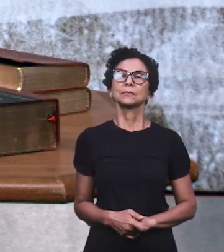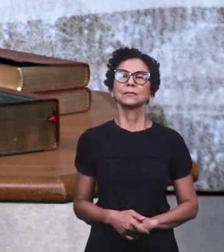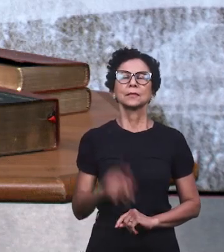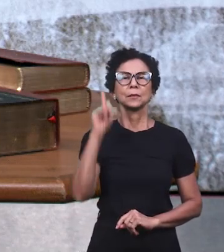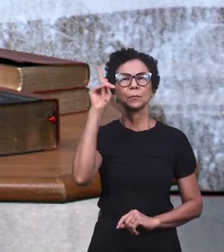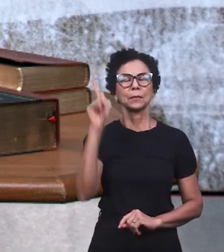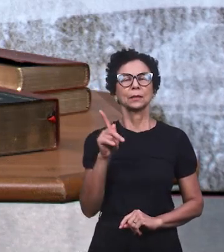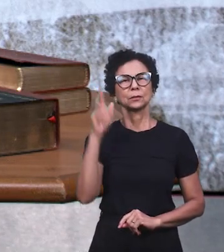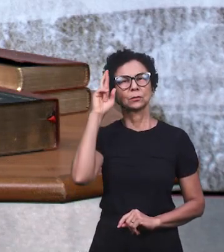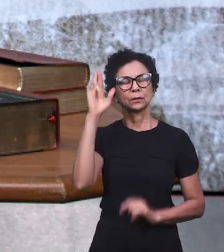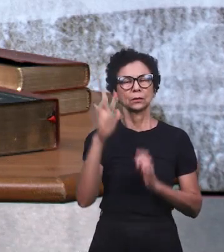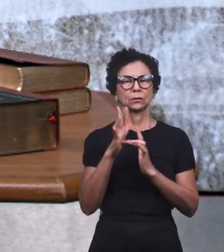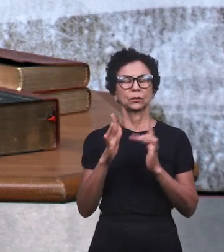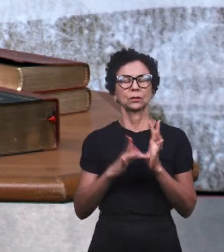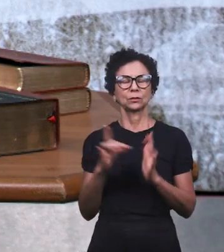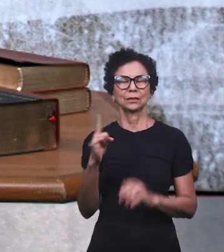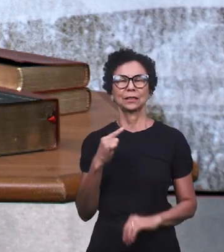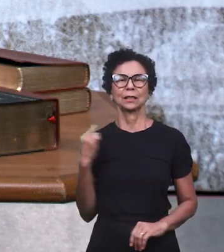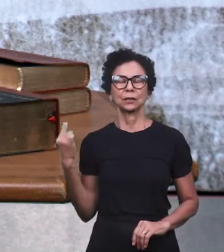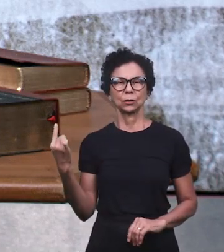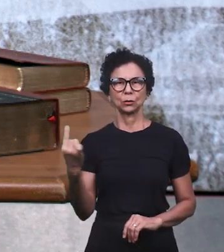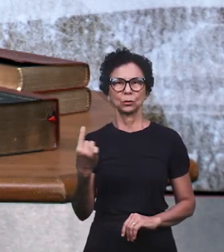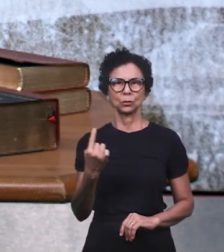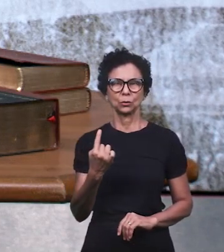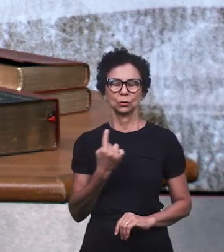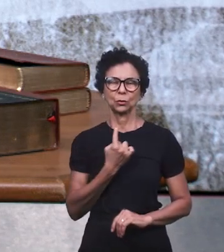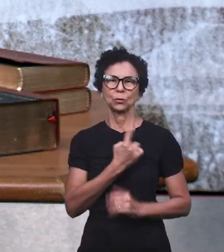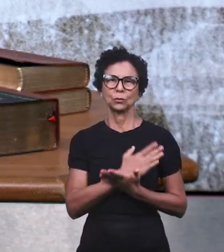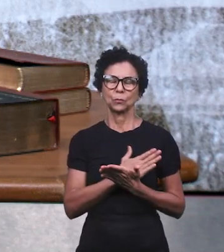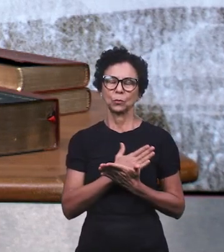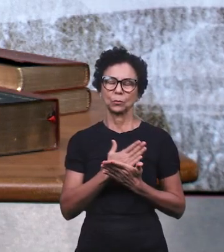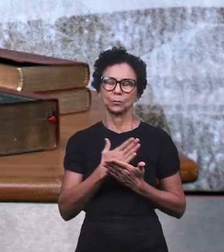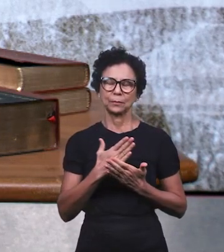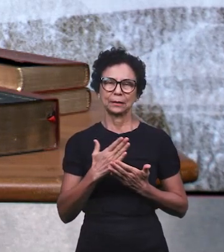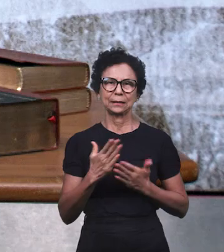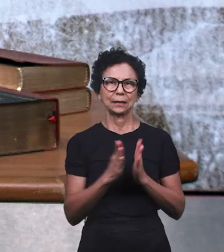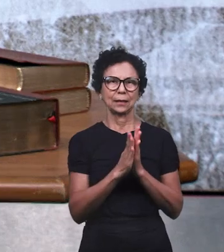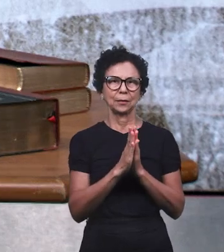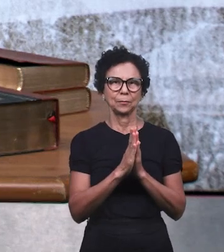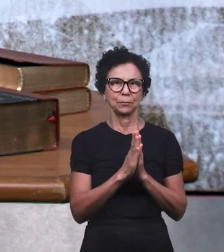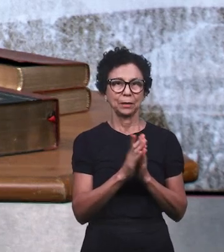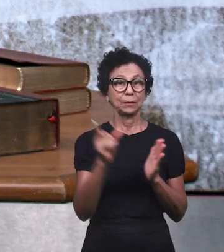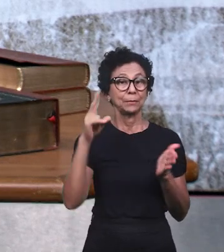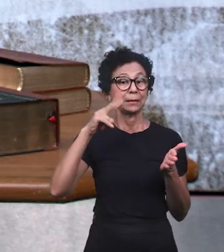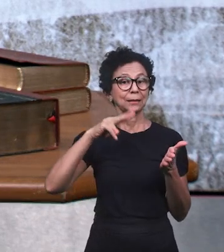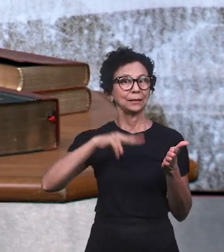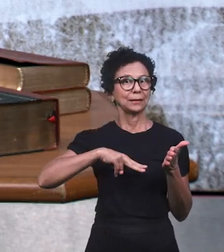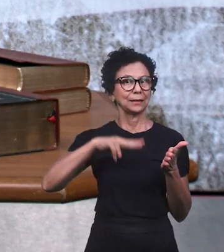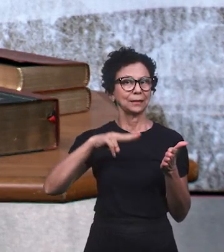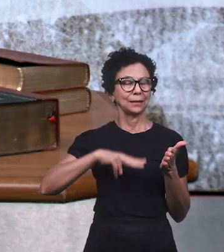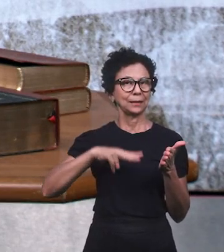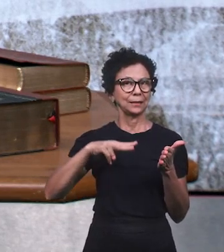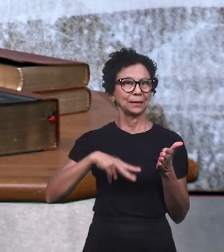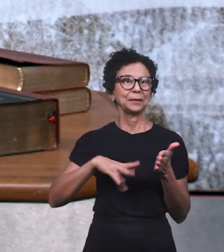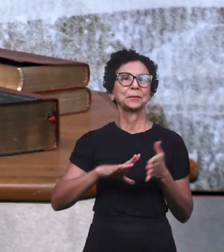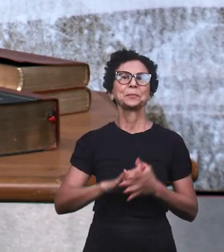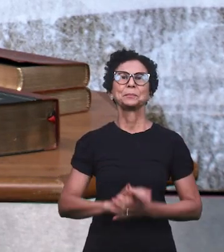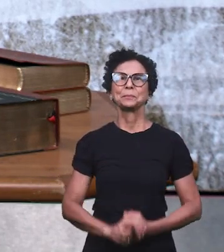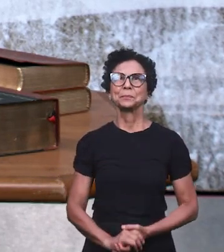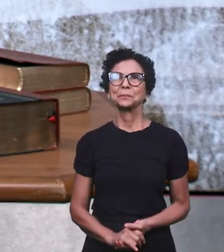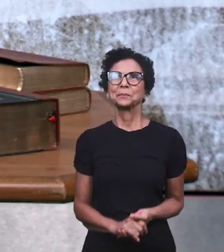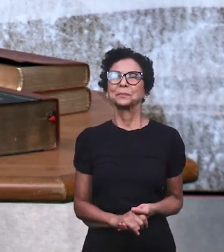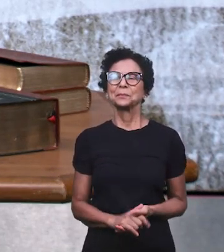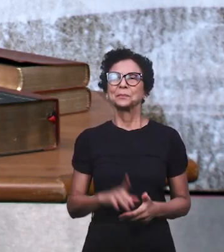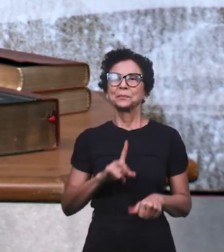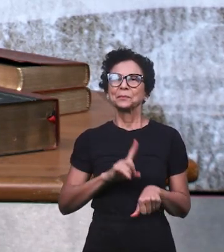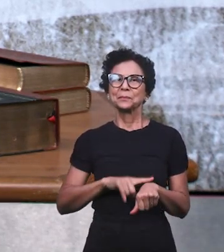paz do Senhor Jesus a todos. Nós estamos no nosso programa diário de leitura da Bíblia. Tempo